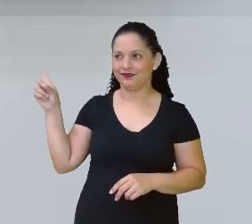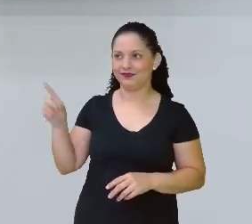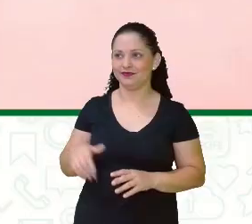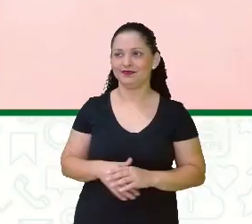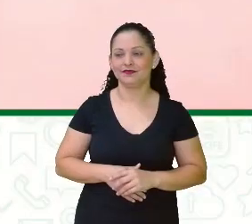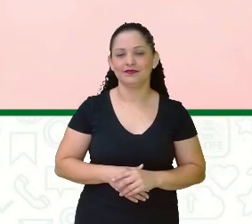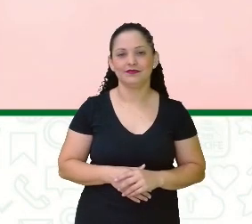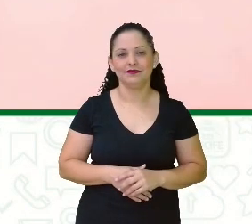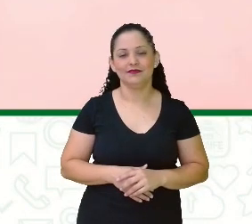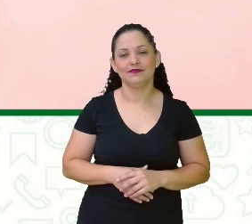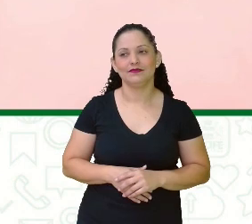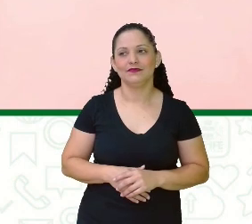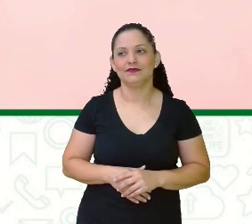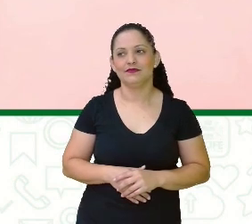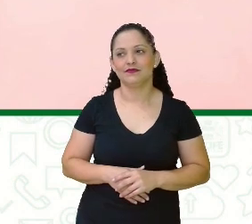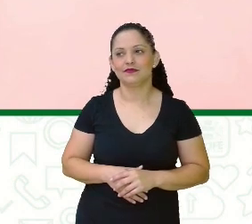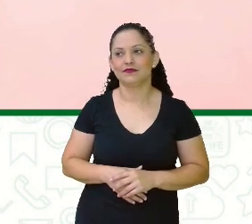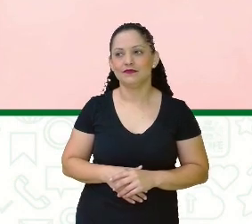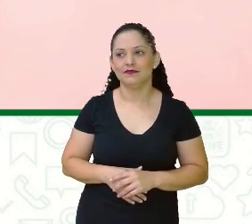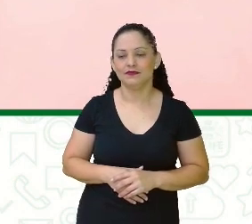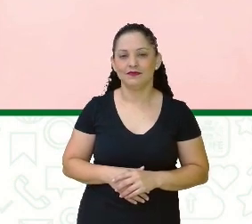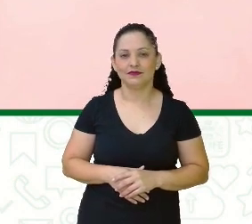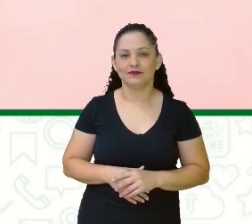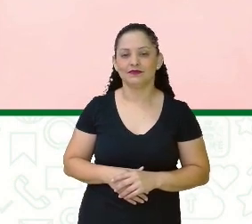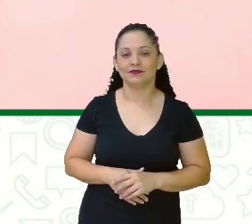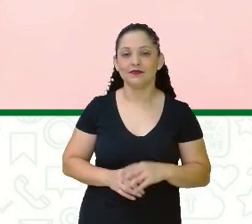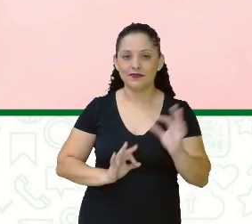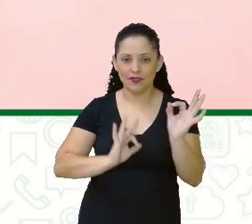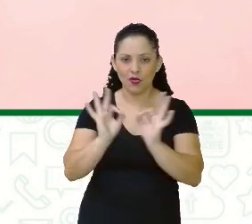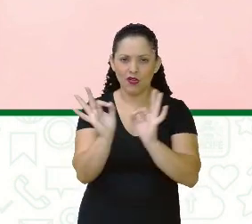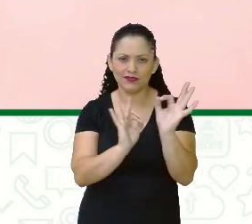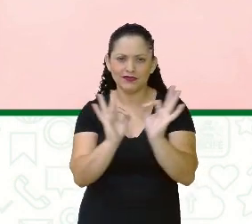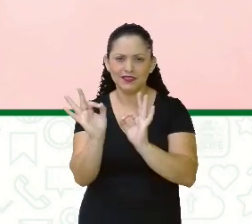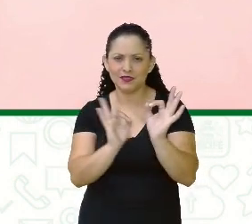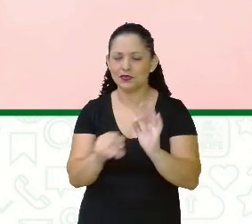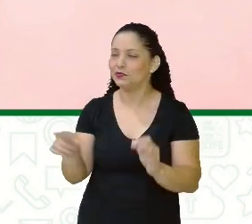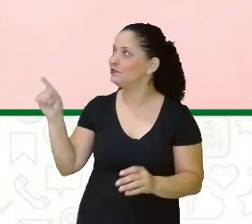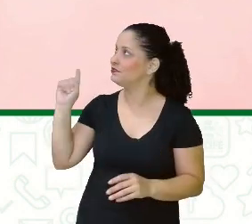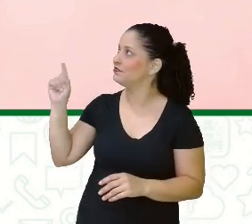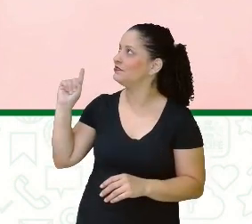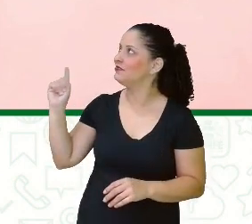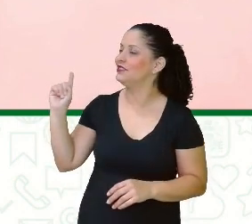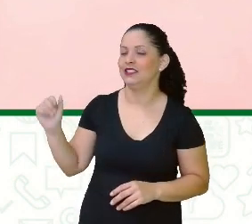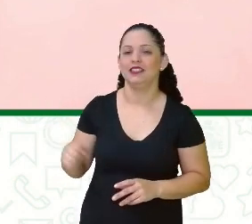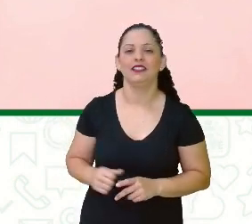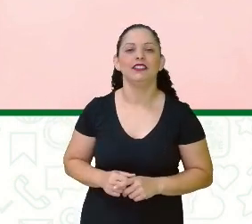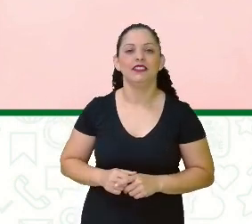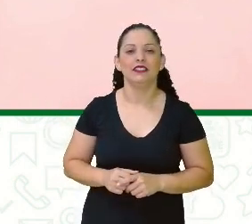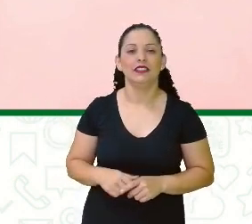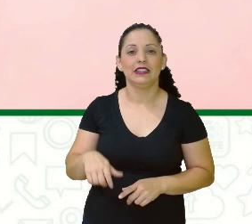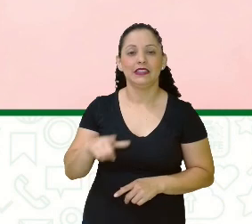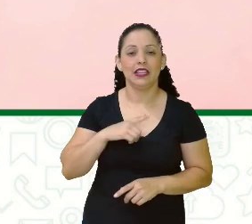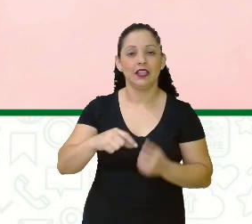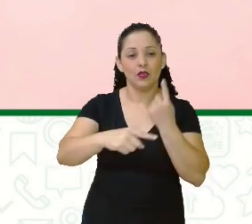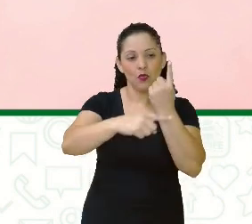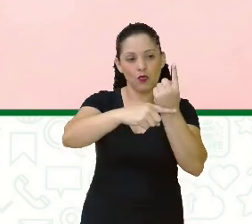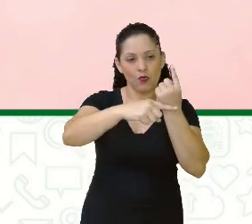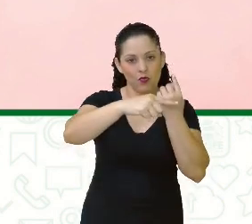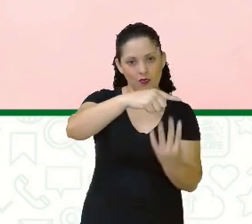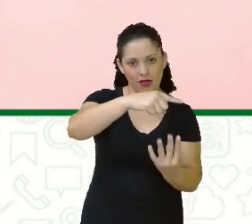só. Então, eu fiz essa representação aí de 1/4, olha